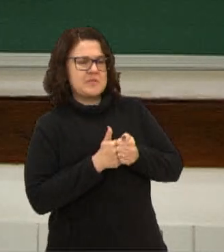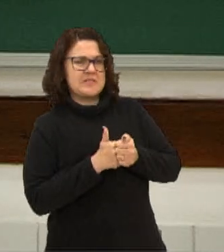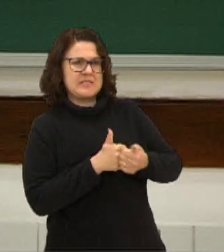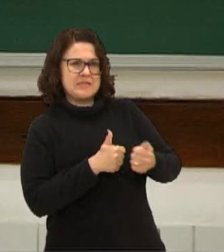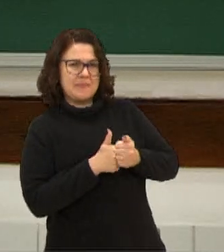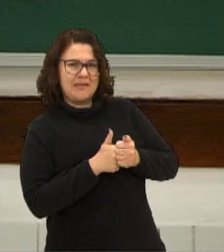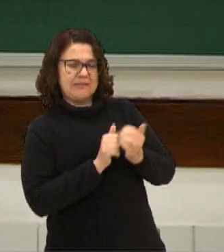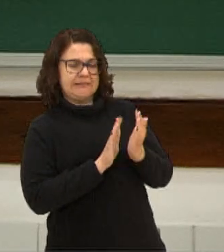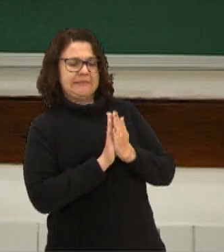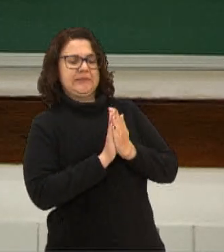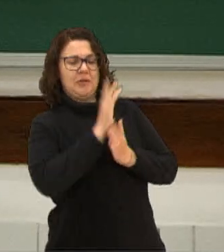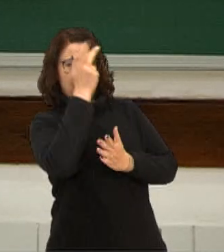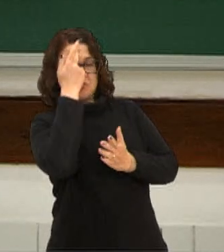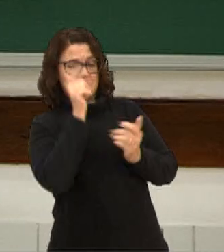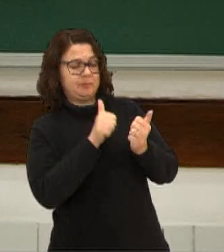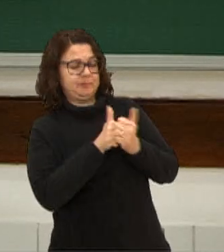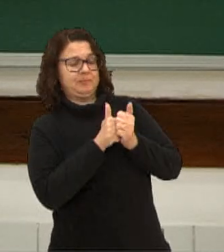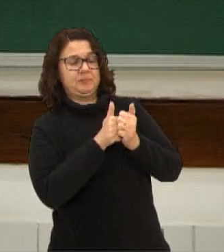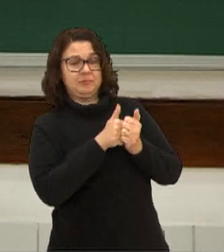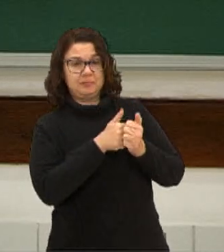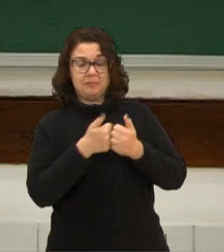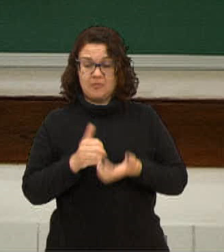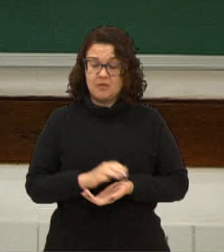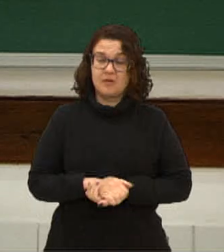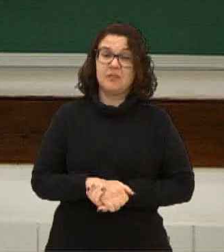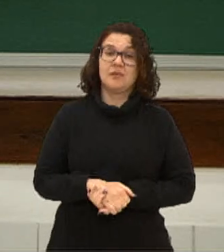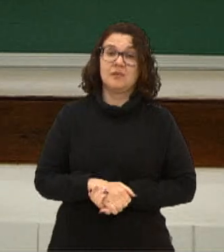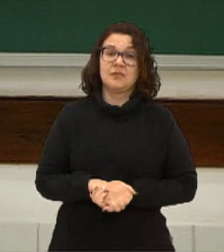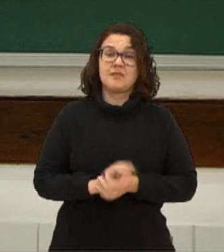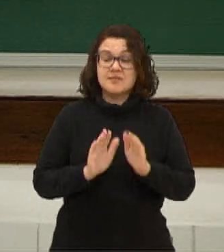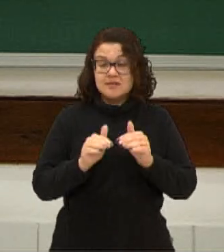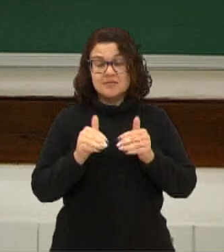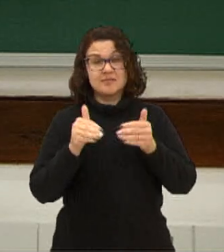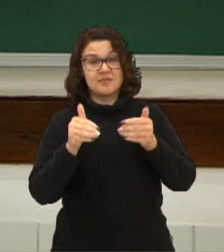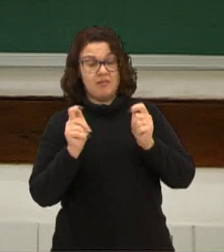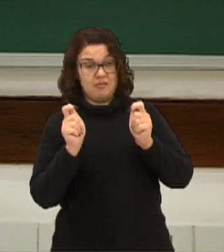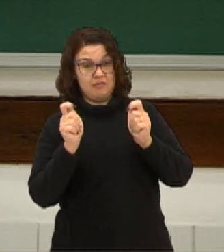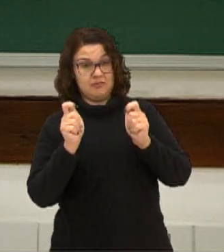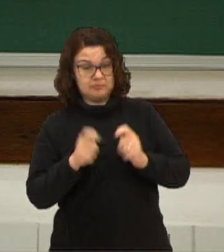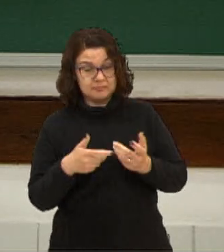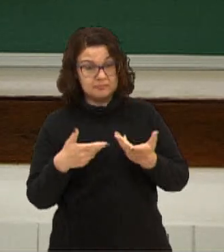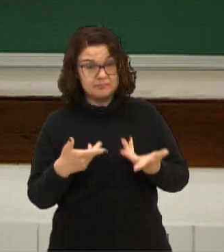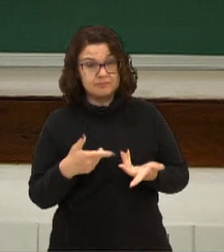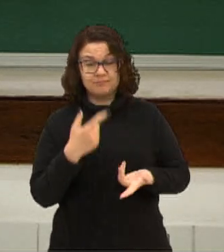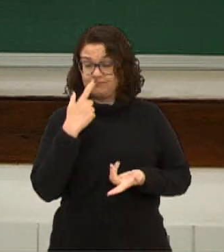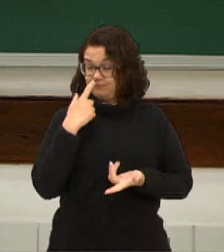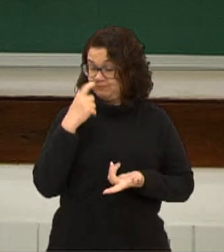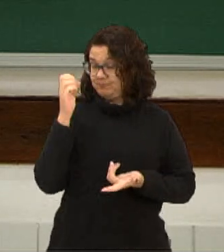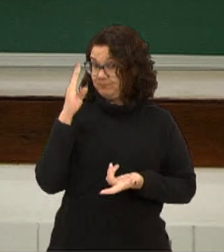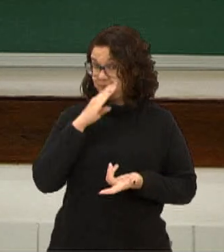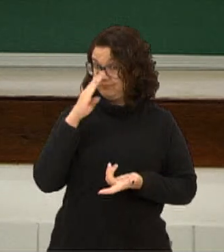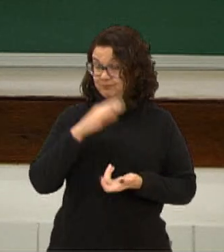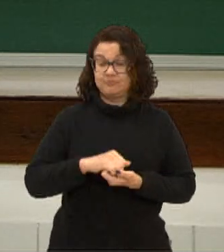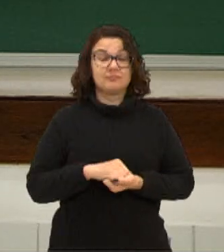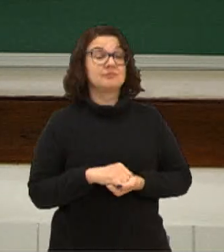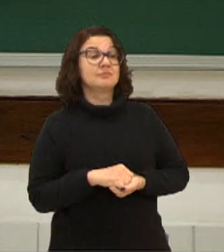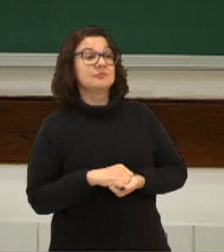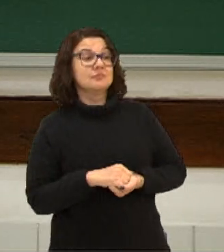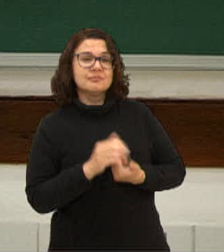bem grande, elas estão bem próximas umas das outras. Será que pode existir aí um mau cheiro?